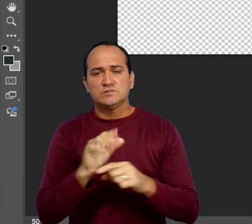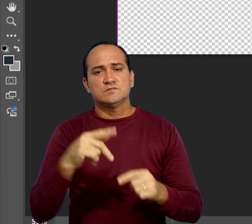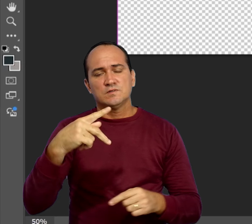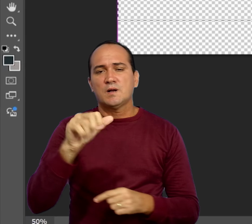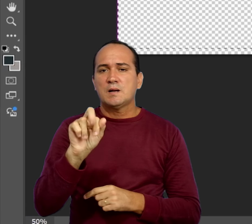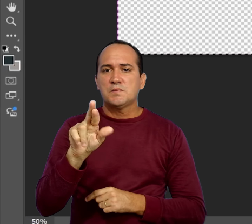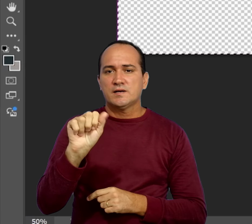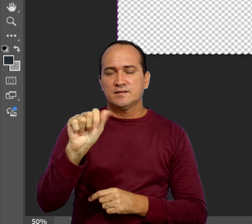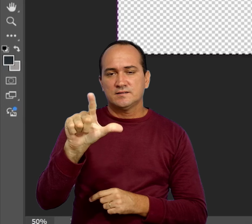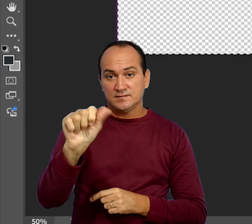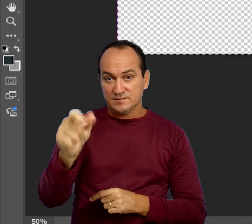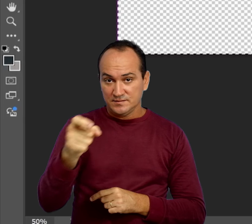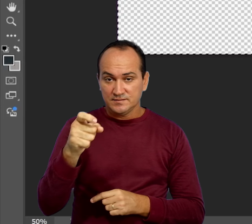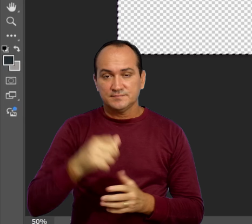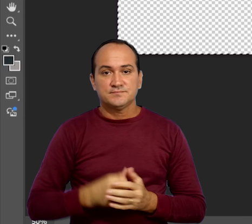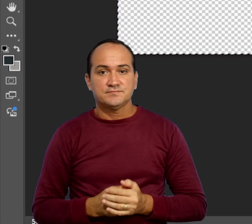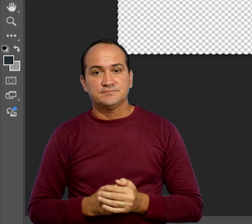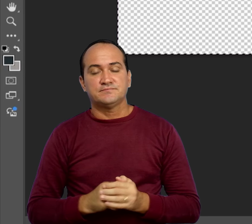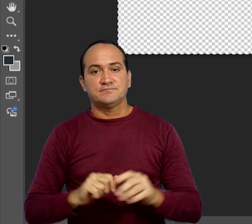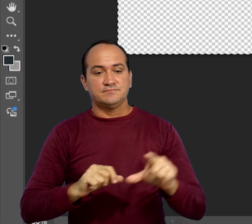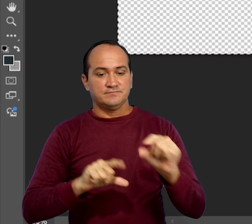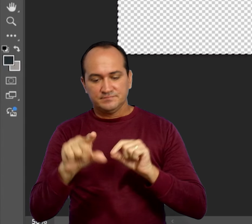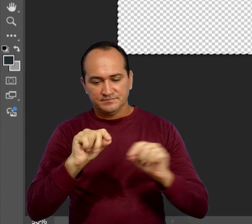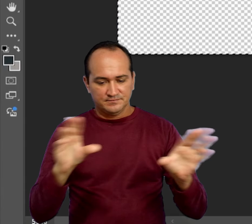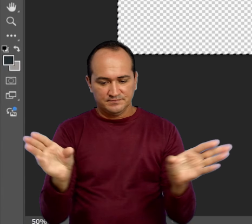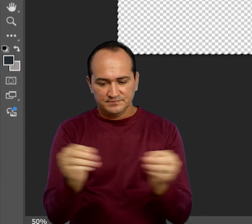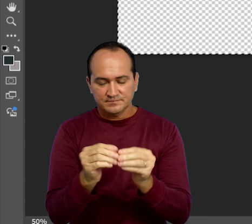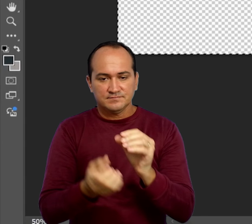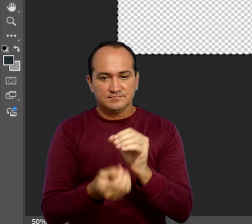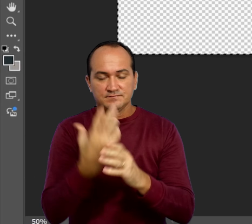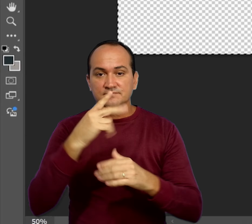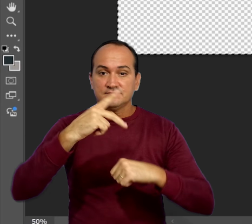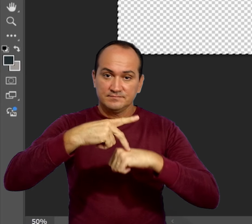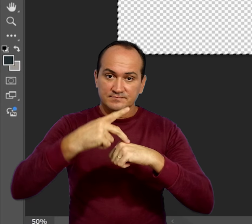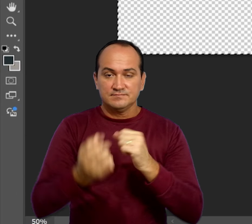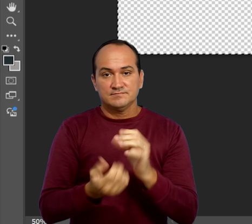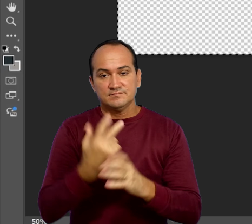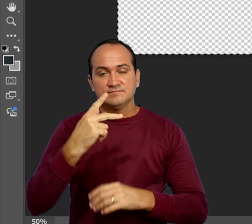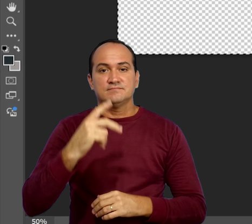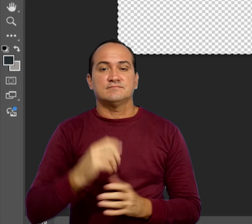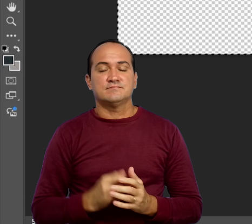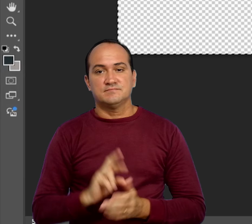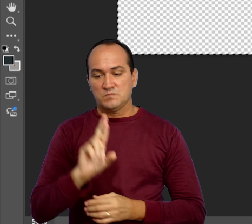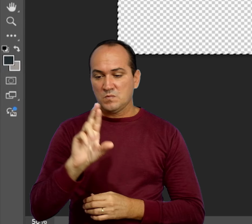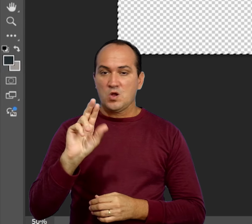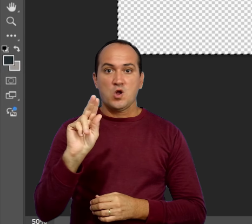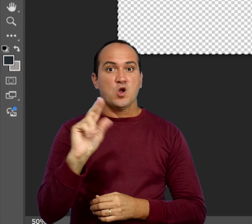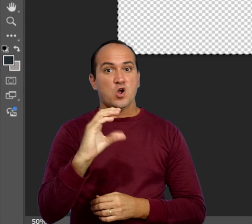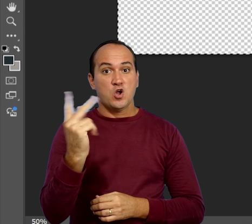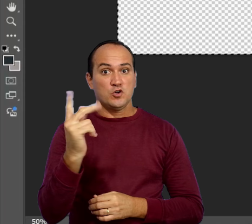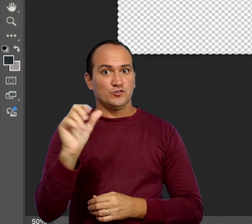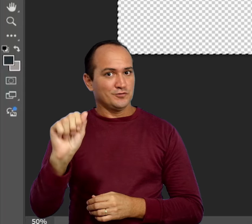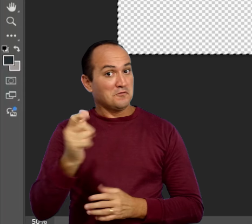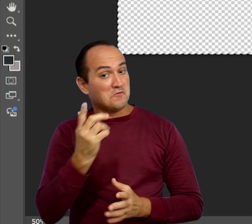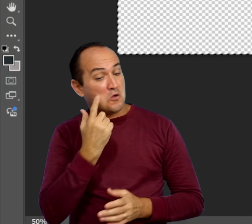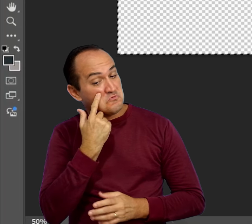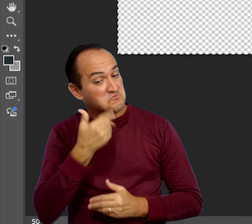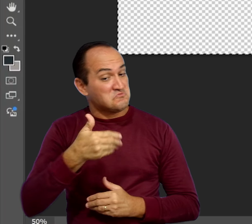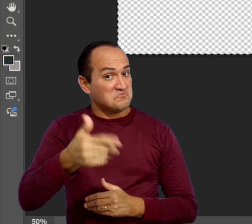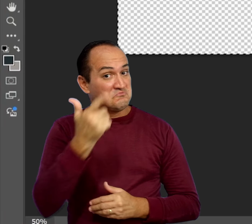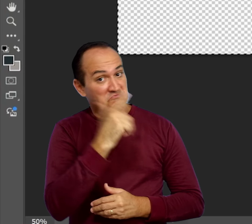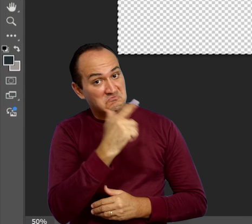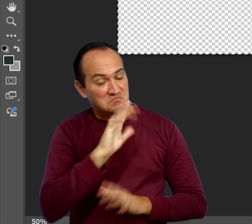no meu vídeo de Parallax. Então, vou selecionar isso aqui e vou mandar gerar novamente aqui pedra, né, rocha. Vou colocar rocha aqui para ficar diferente, vai que ela acerta